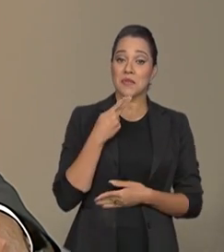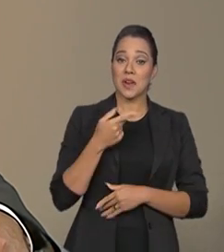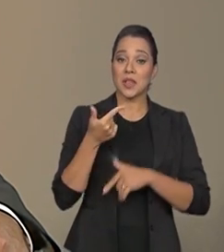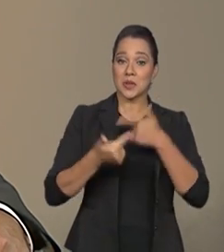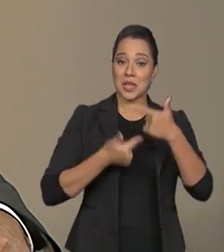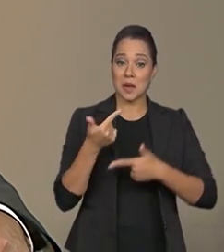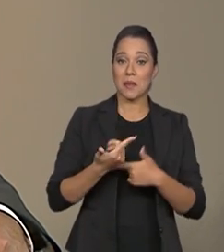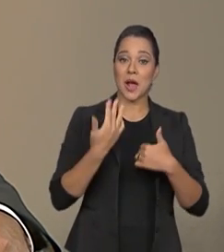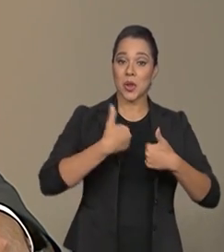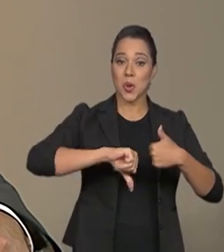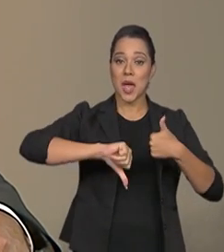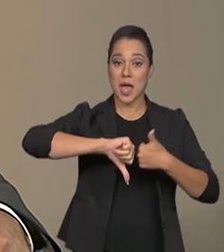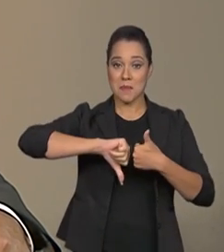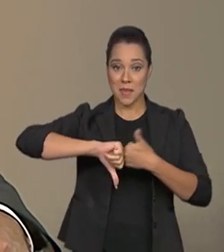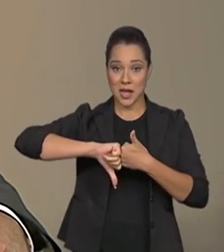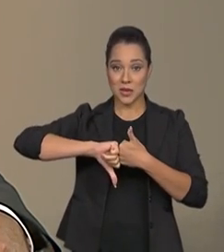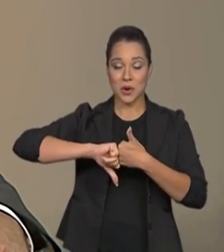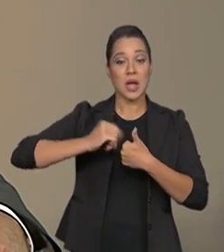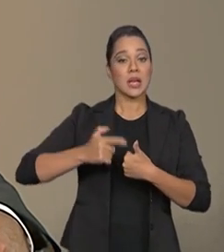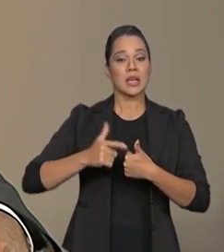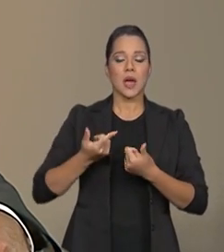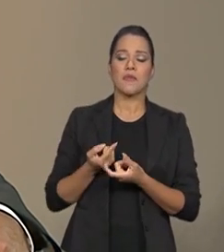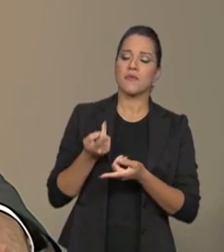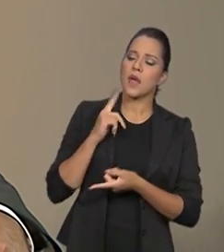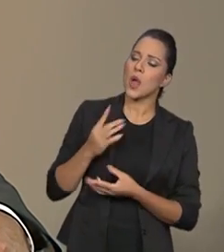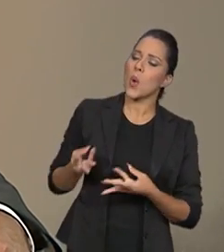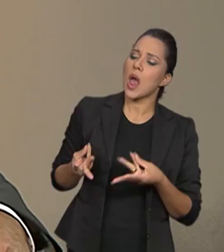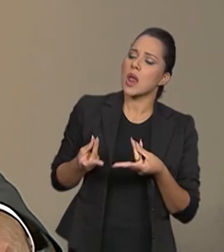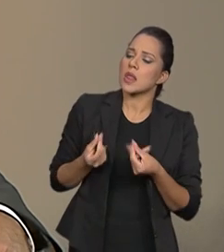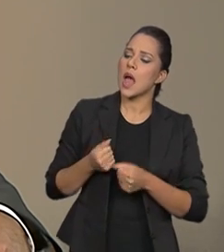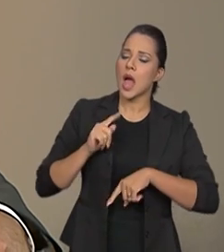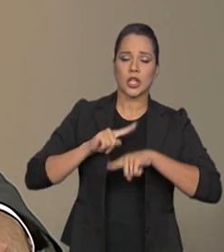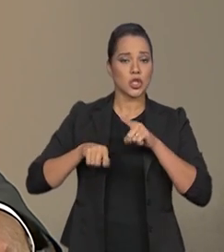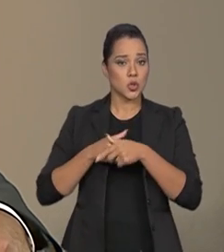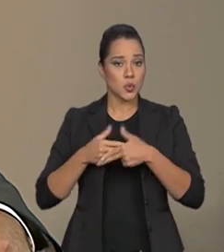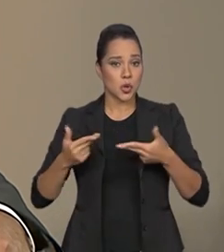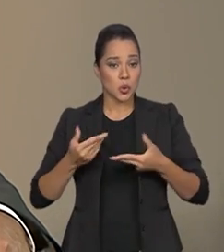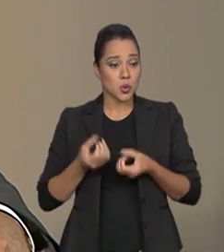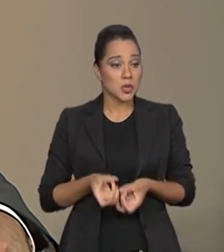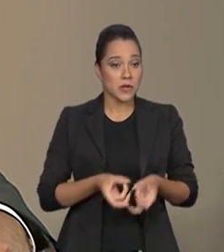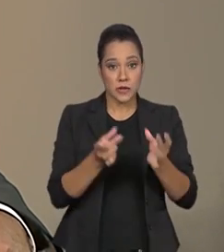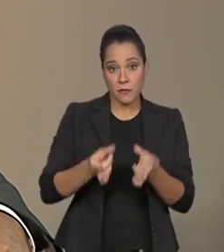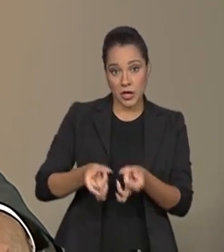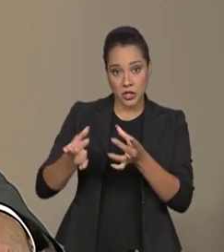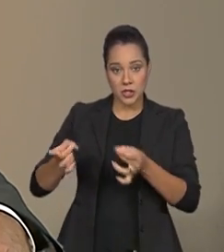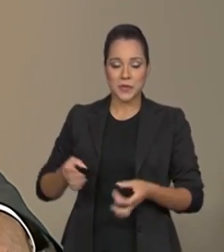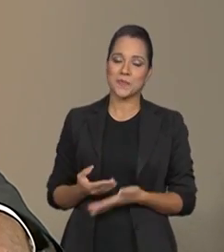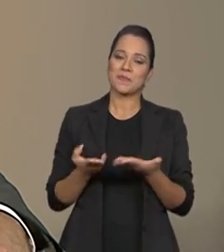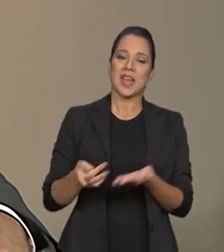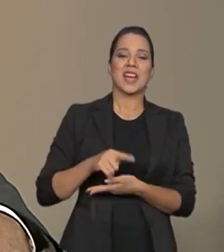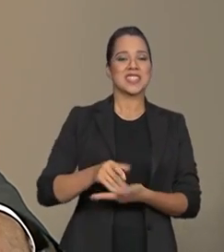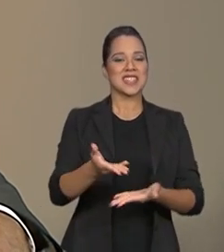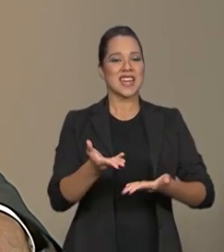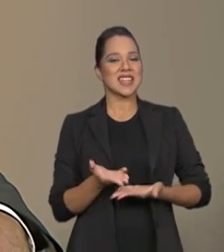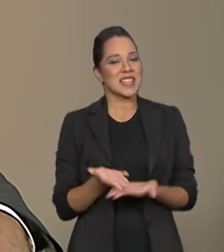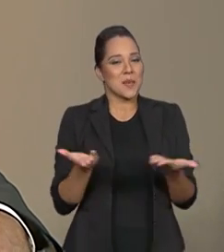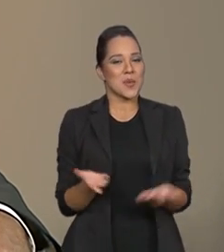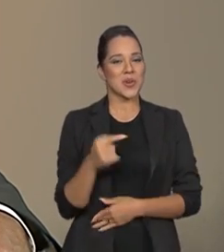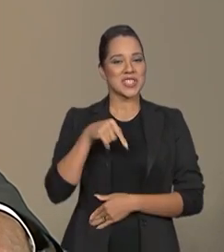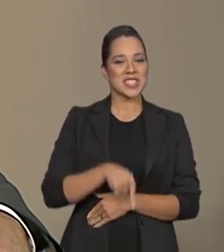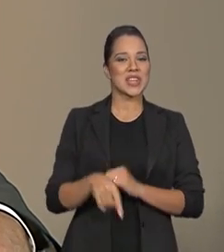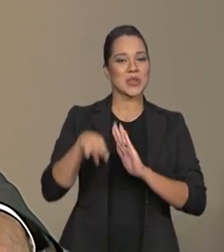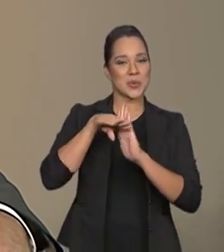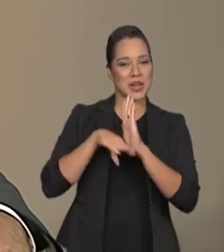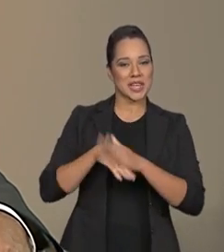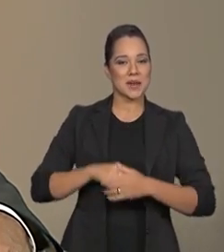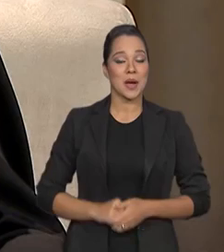o trabalho do Inmetro que é certificar a qualidade dos produtos que chega ao mercado brasileiro nós recebemos nesta edição do